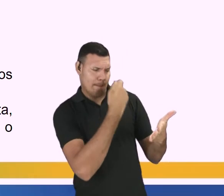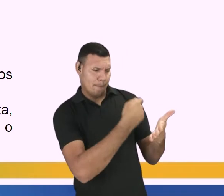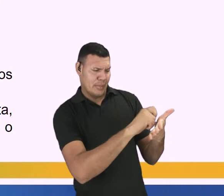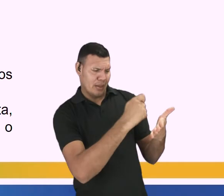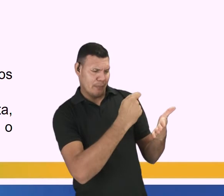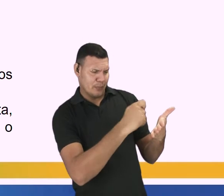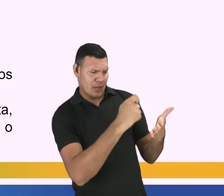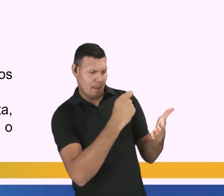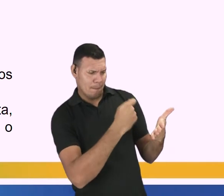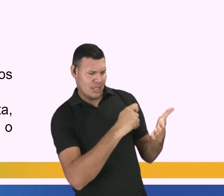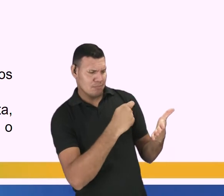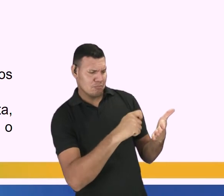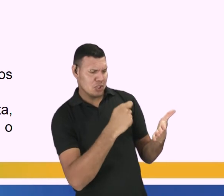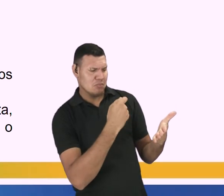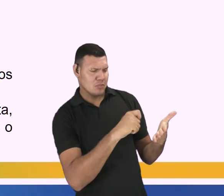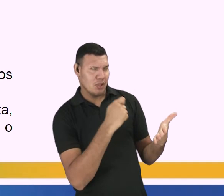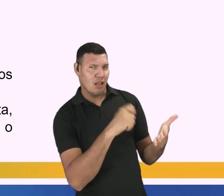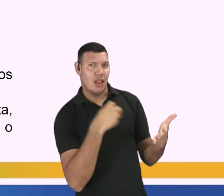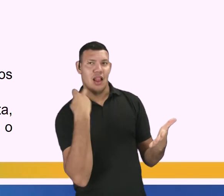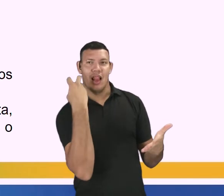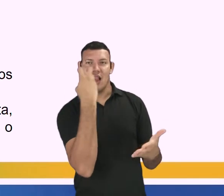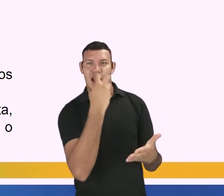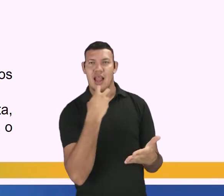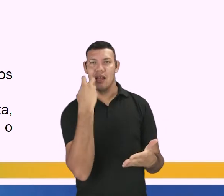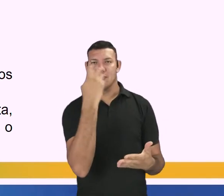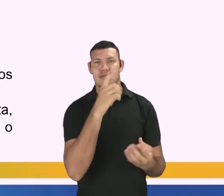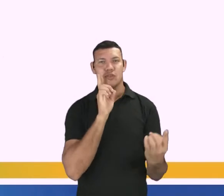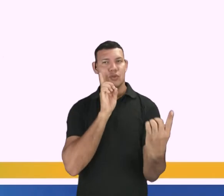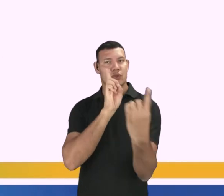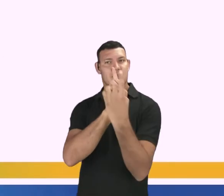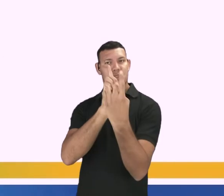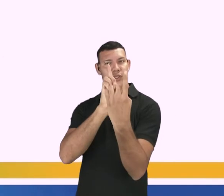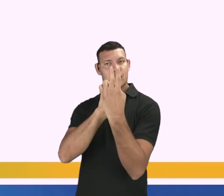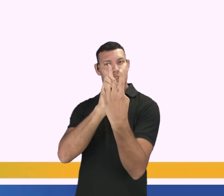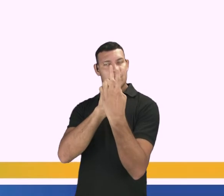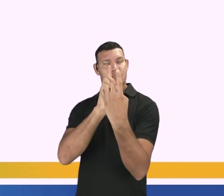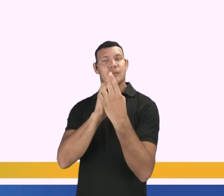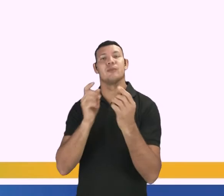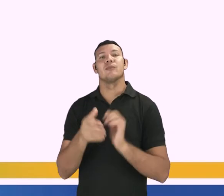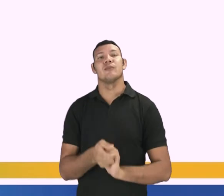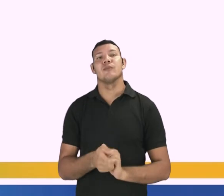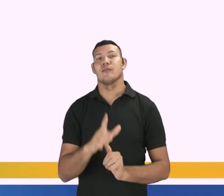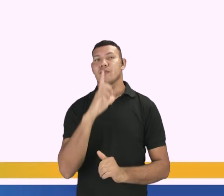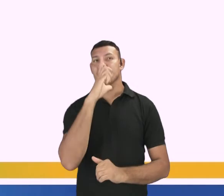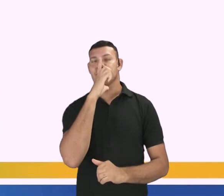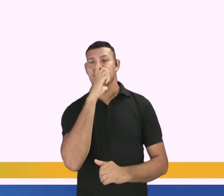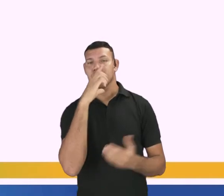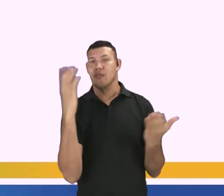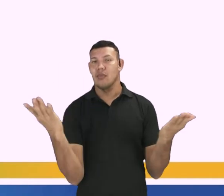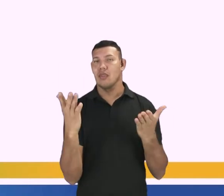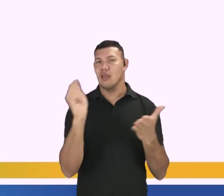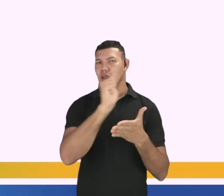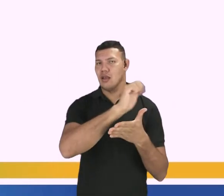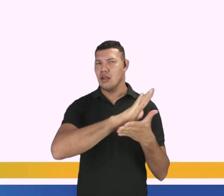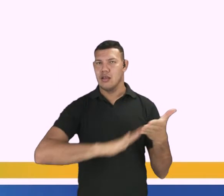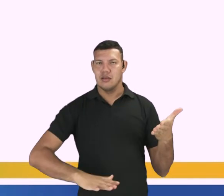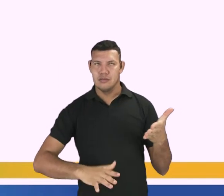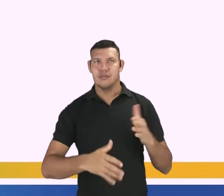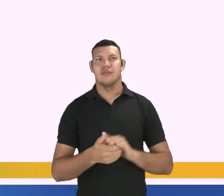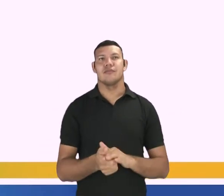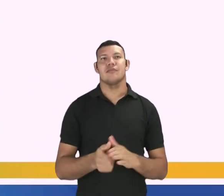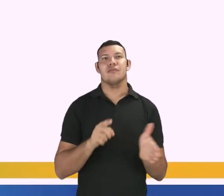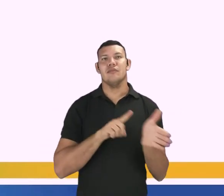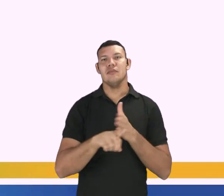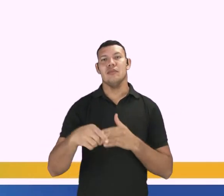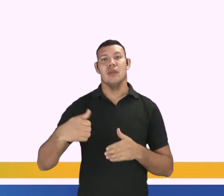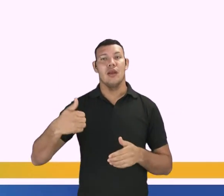escritos, né? E também trabalhado na oralidade no latim. Nós vamos ao exercício. O quarto concílio